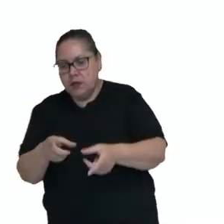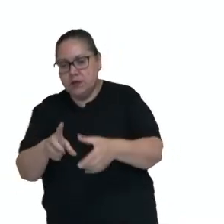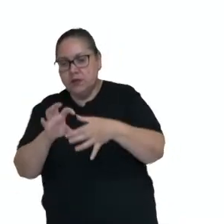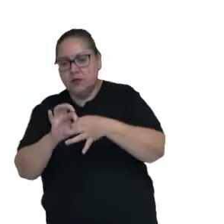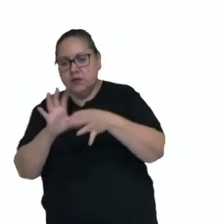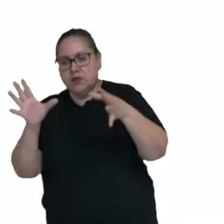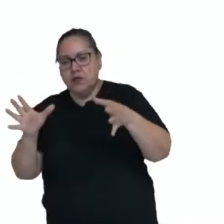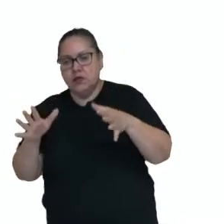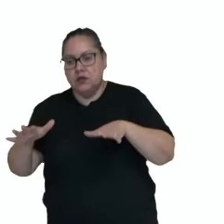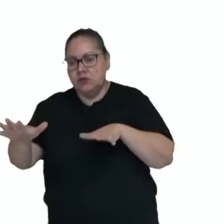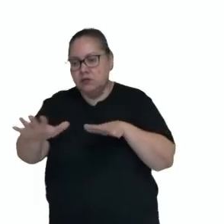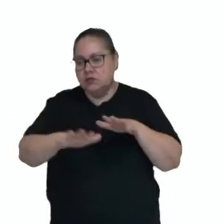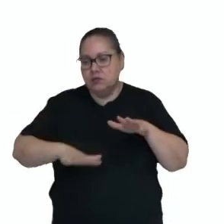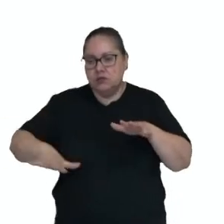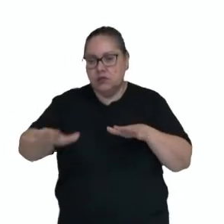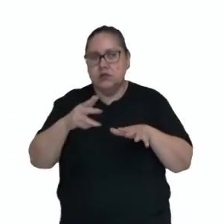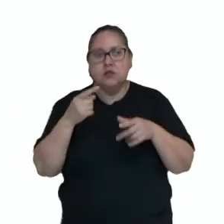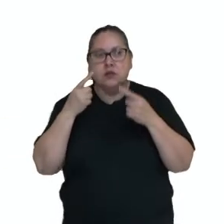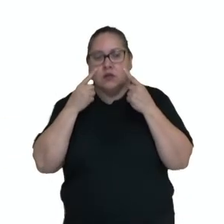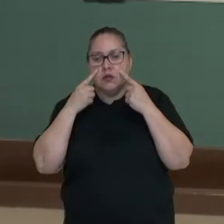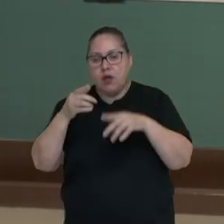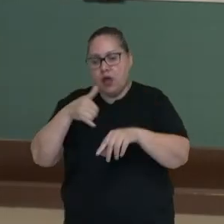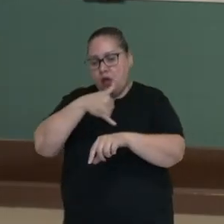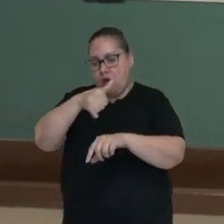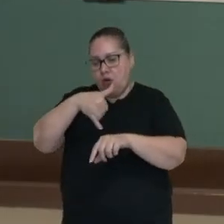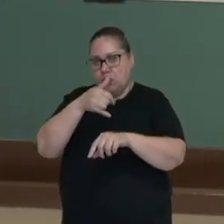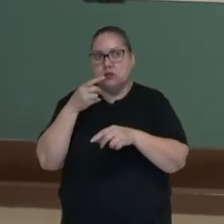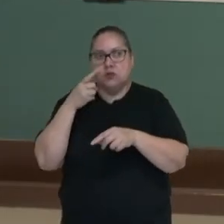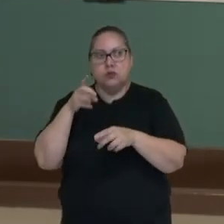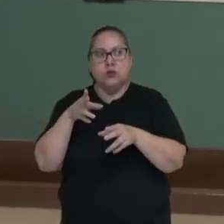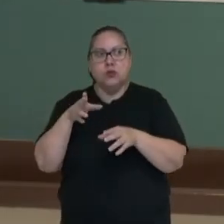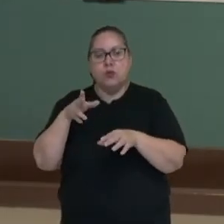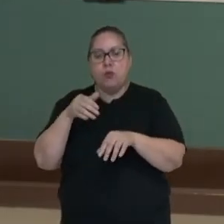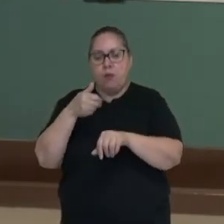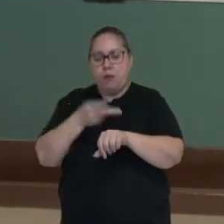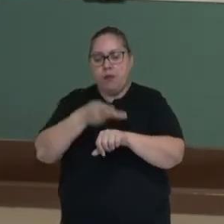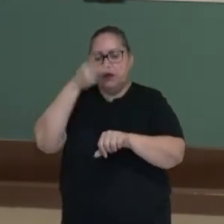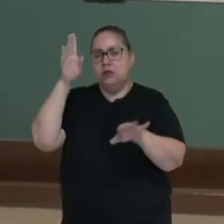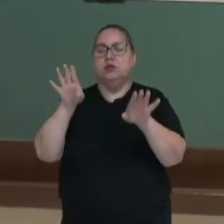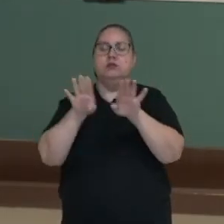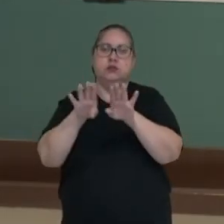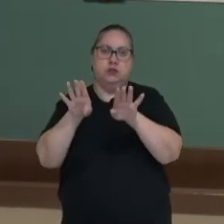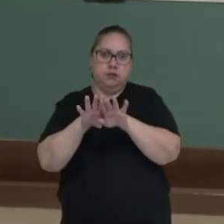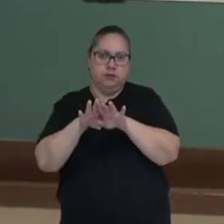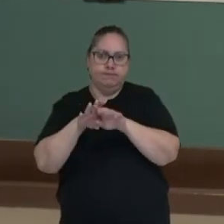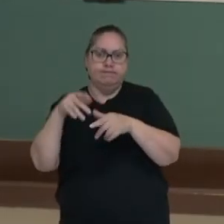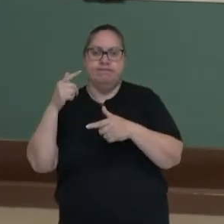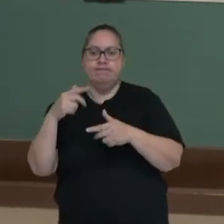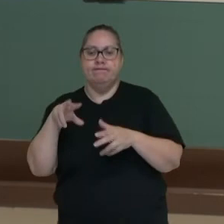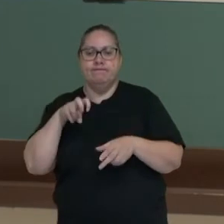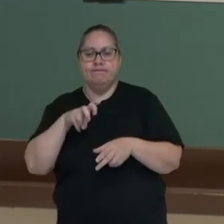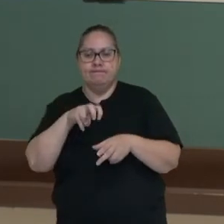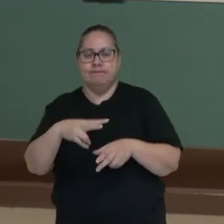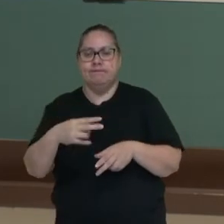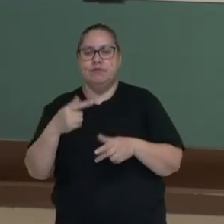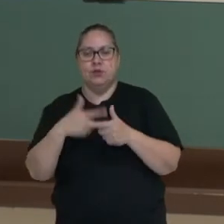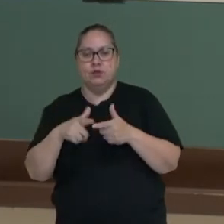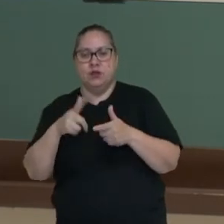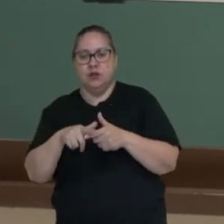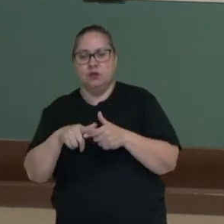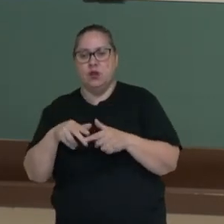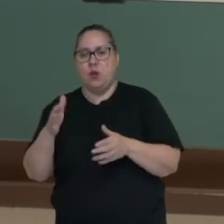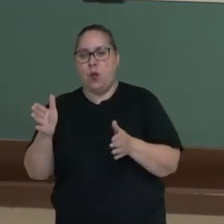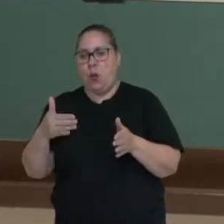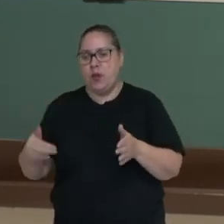uma mancha? É uma mancha de óleo. O petróleo também provoca intoxicação nos seres vivos marinhos, como